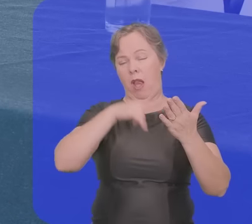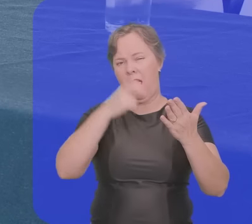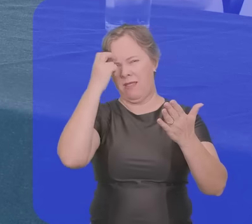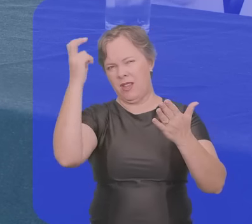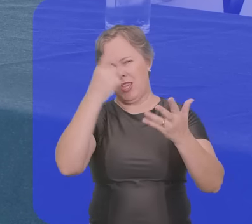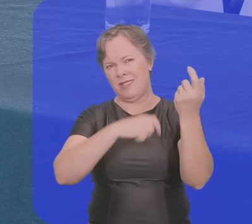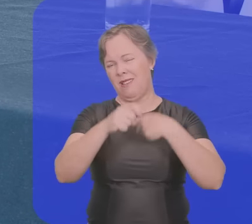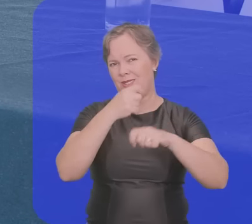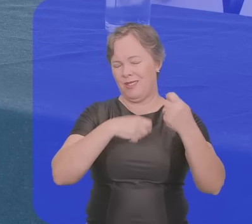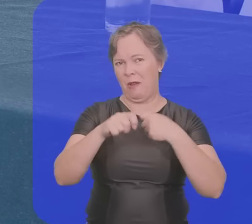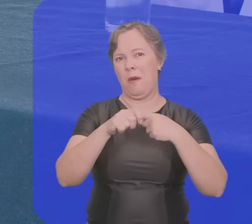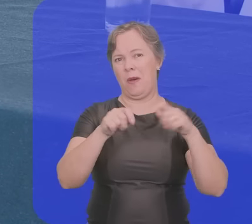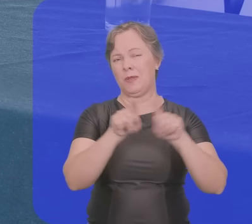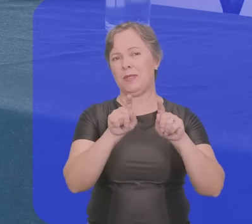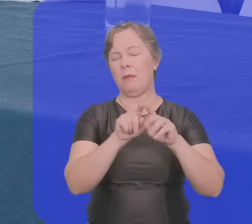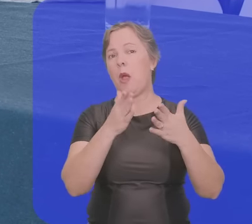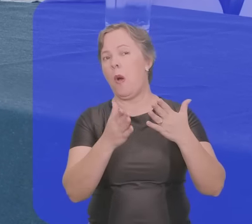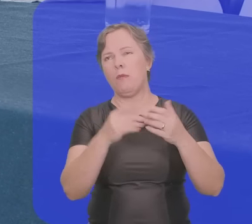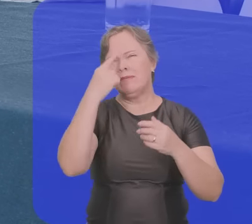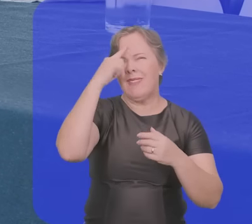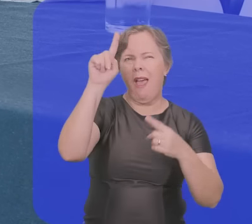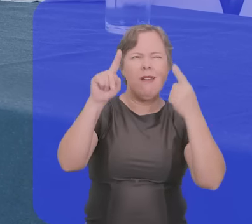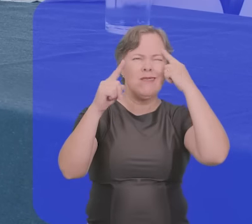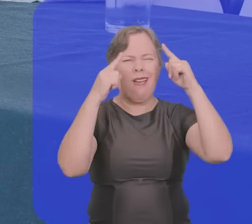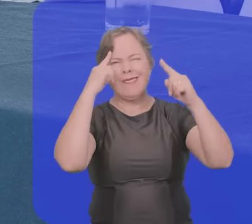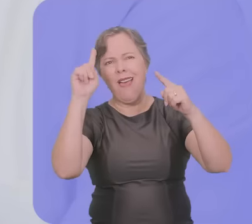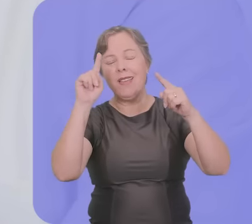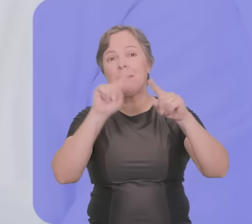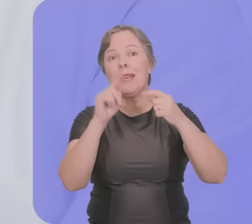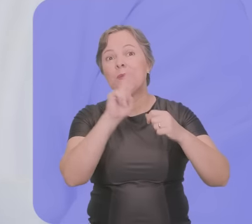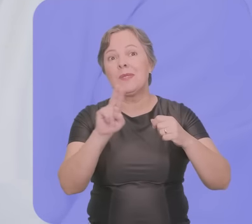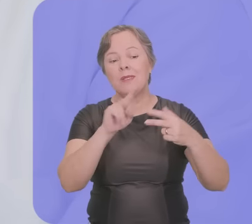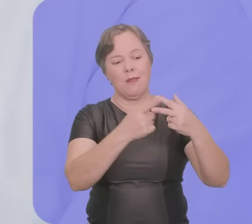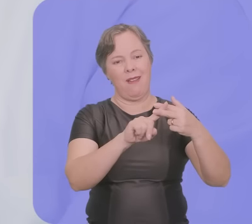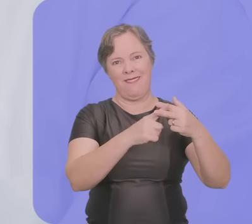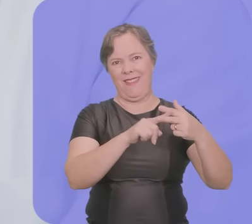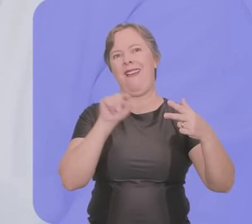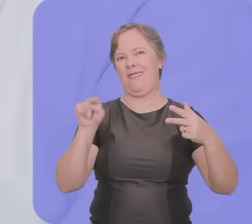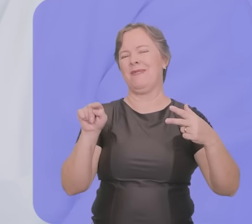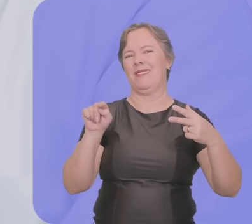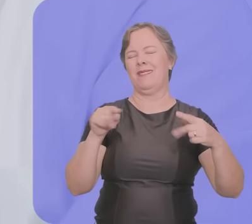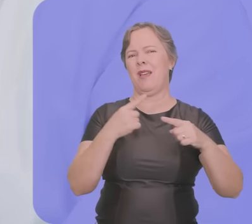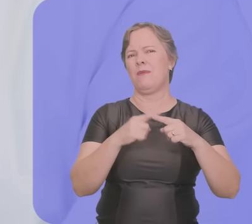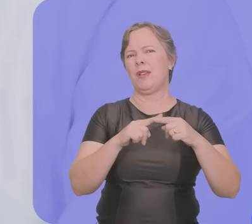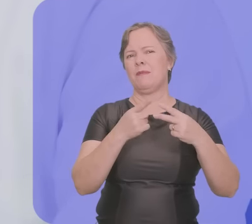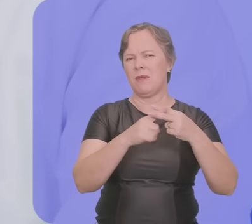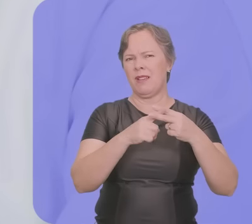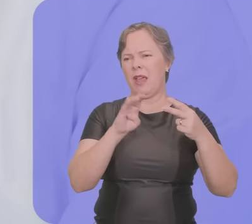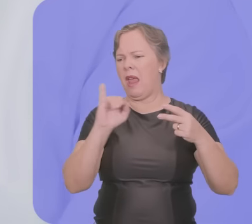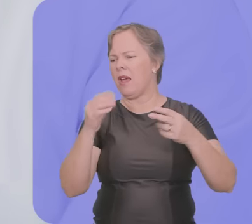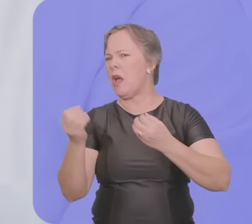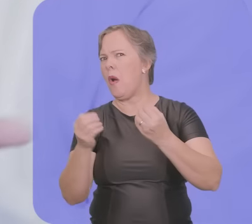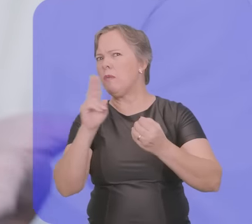negócio, da produção de novas ideias a partir do uso da ferramenta. Porque aí a gente coloca a ferramenta a serviço do